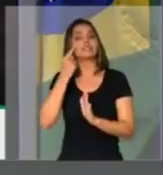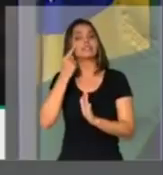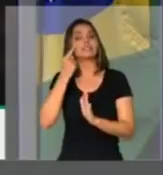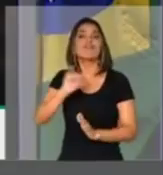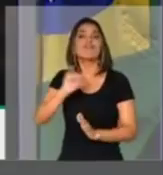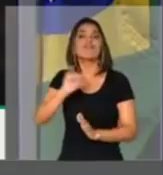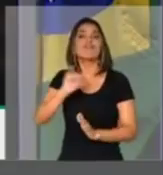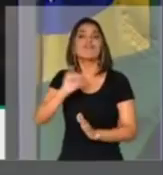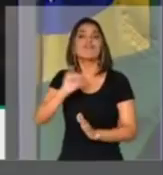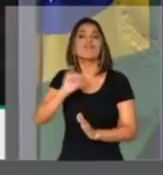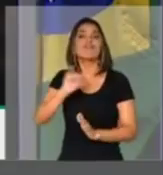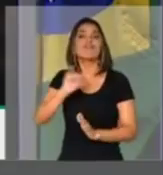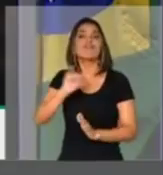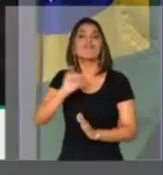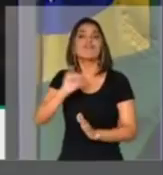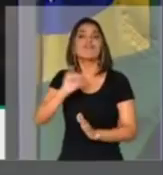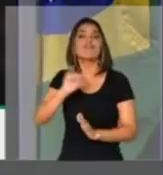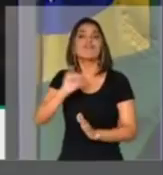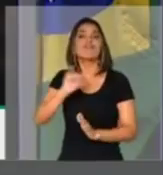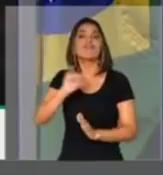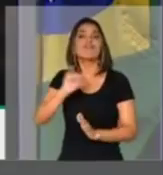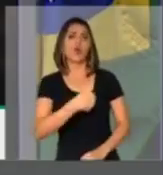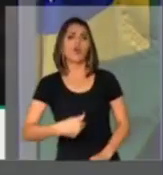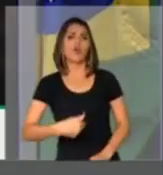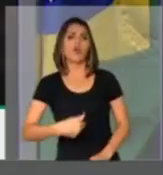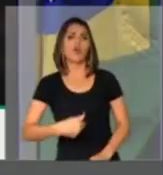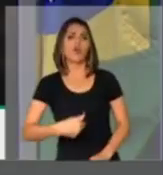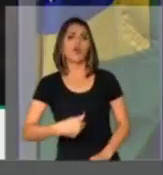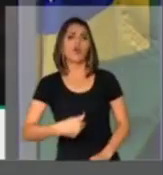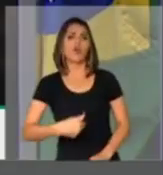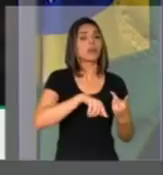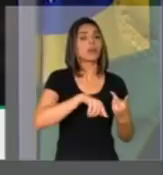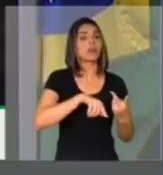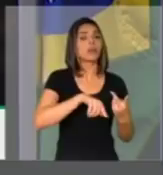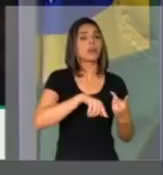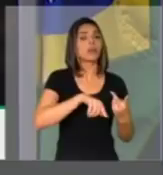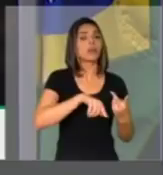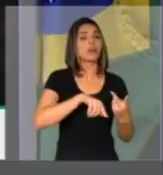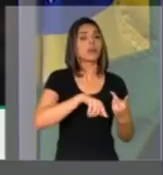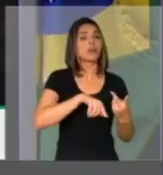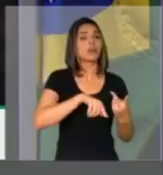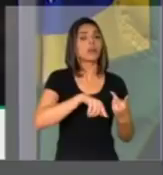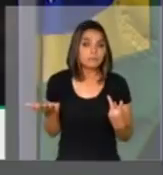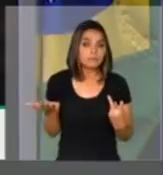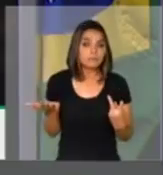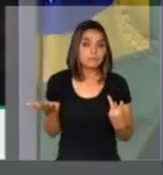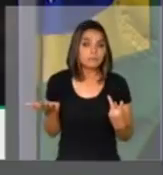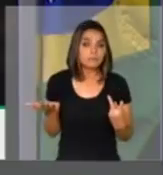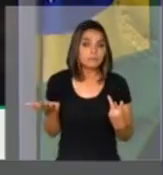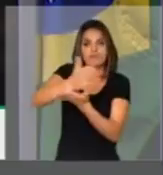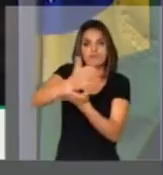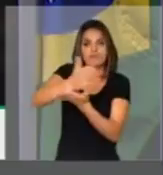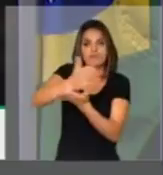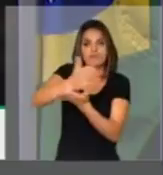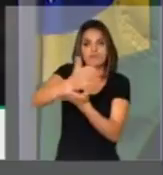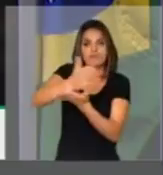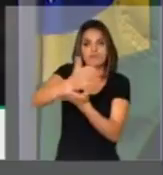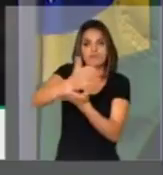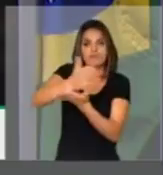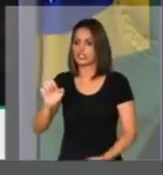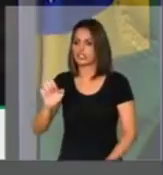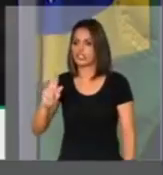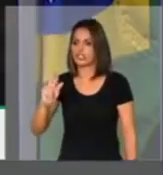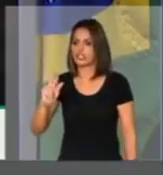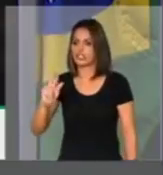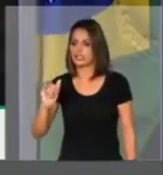no governo Dilma e, posteriormente, no governo Temer. Outra tese é de que a repartição geracional seria sustentável. E é